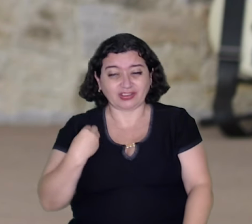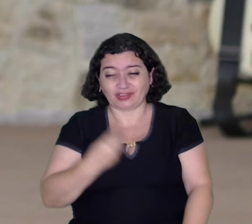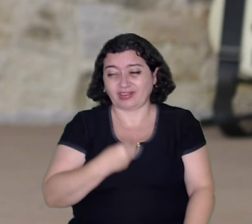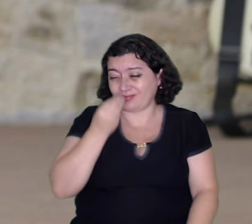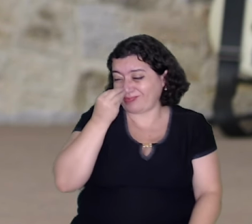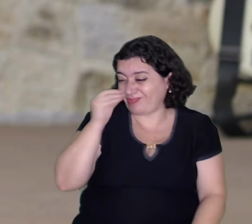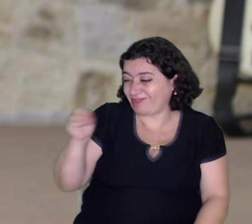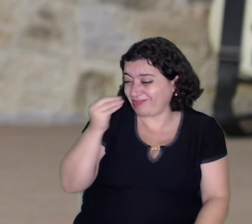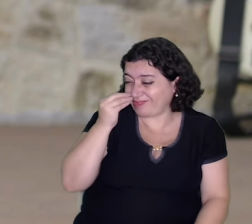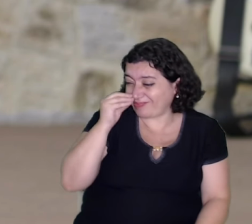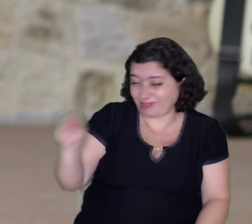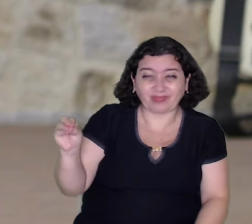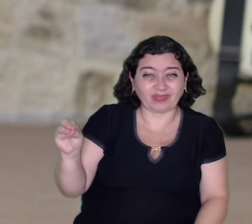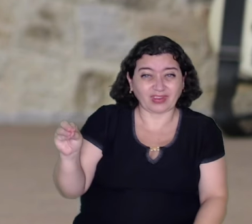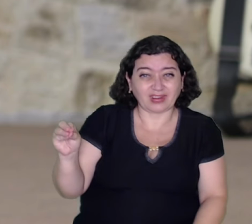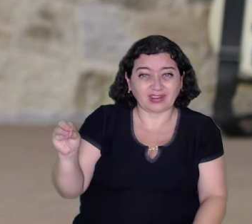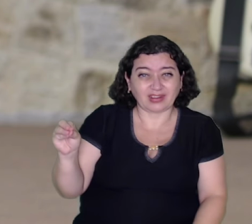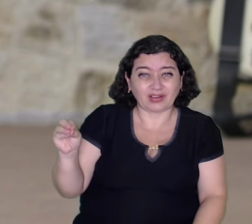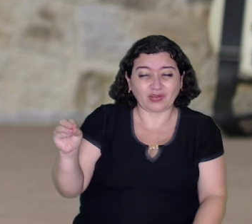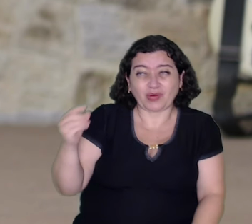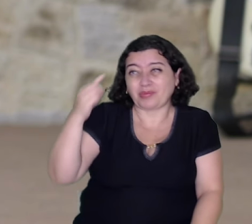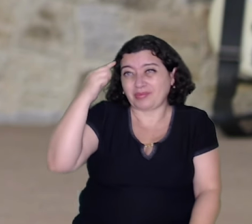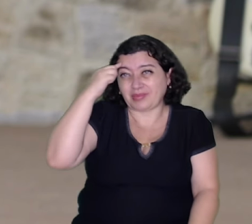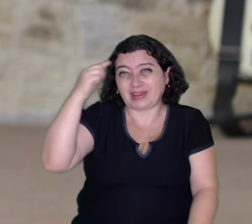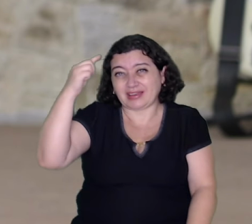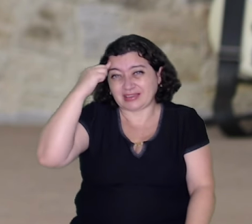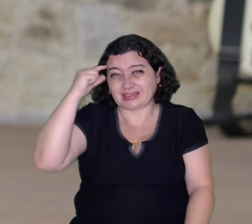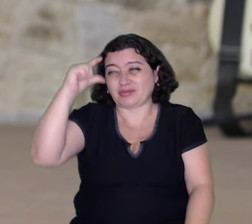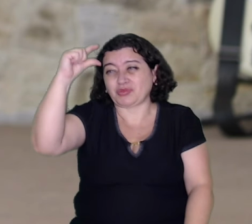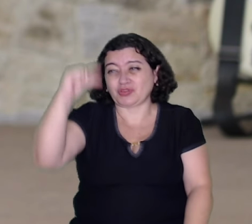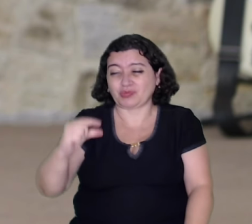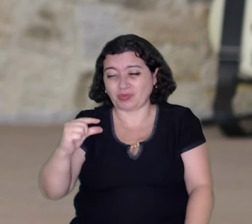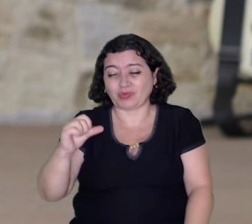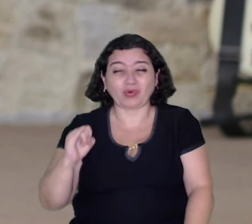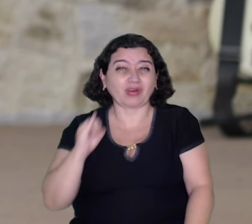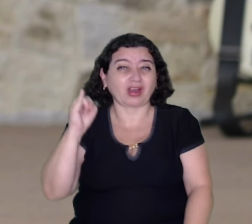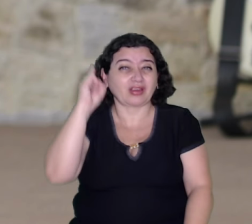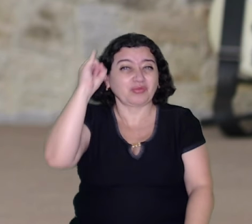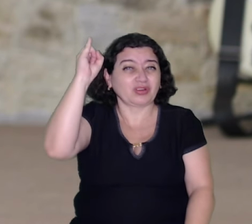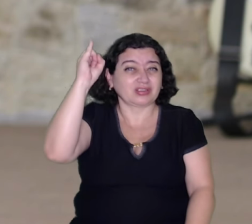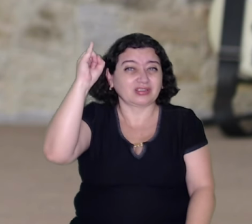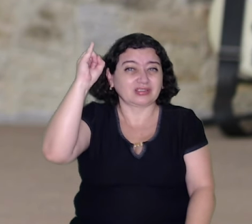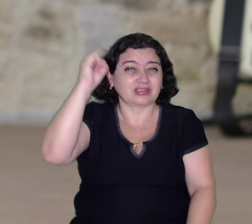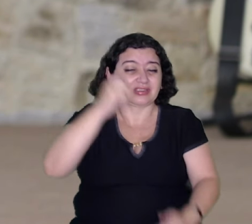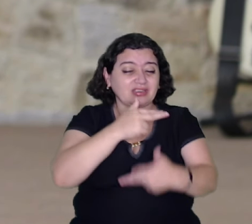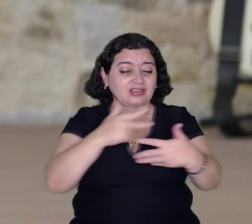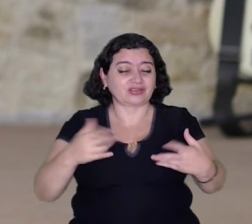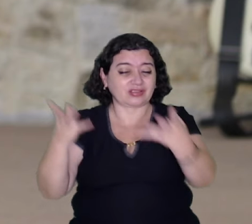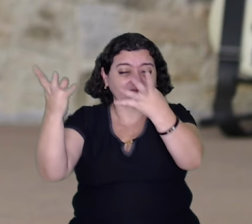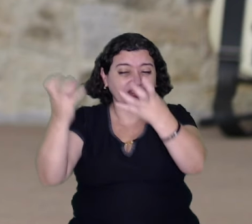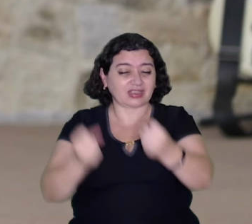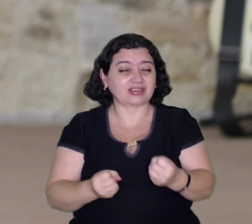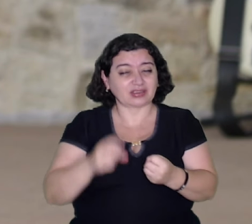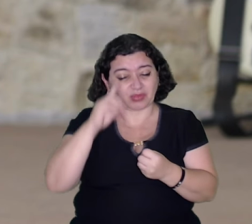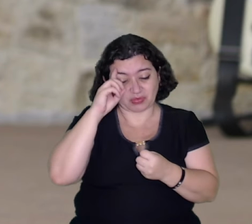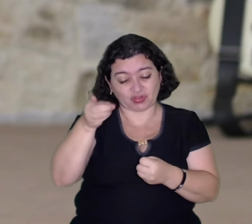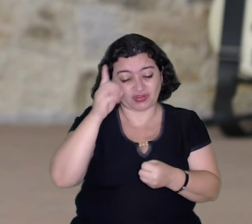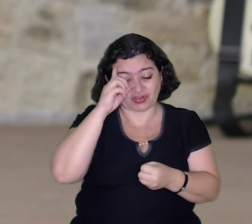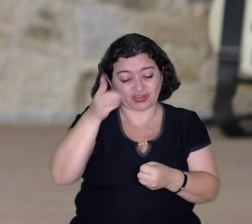menosprezamos ou consideramos de pouco valor aquilo que nós recebemos no nosso dia a